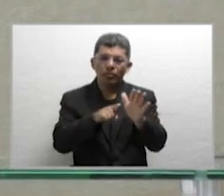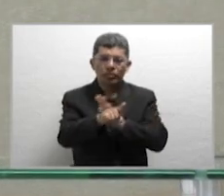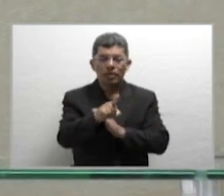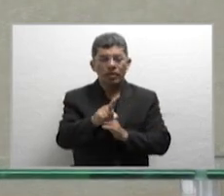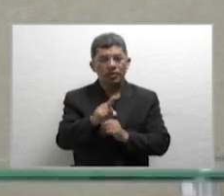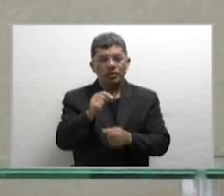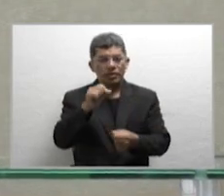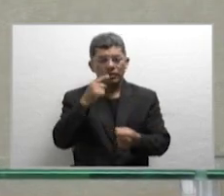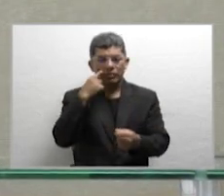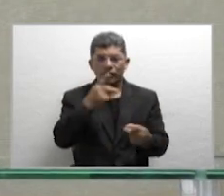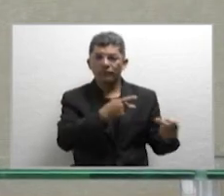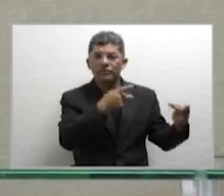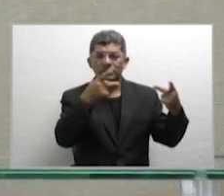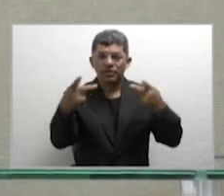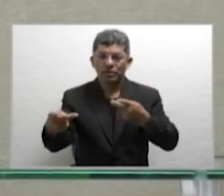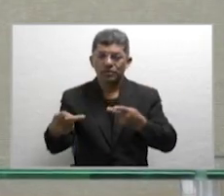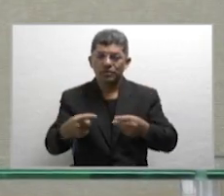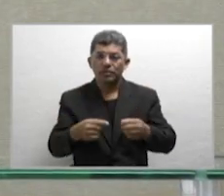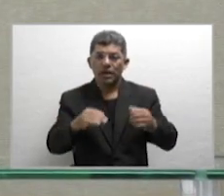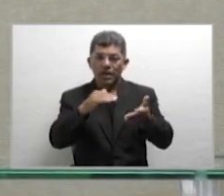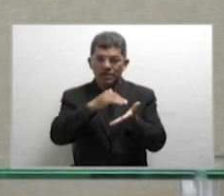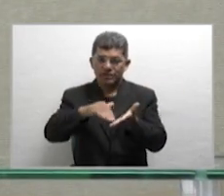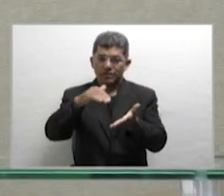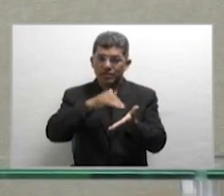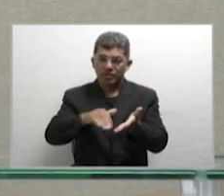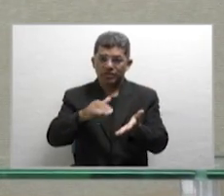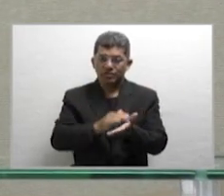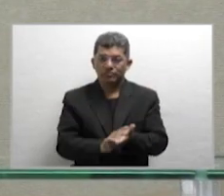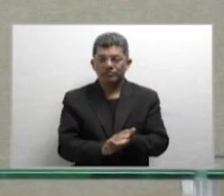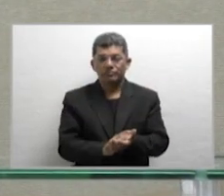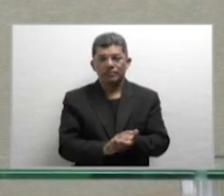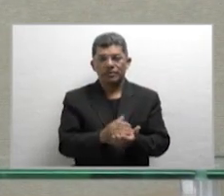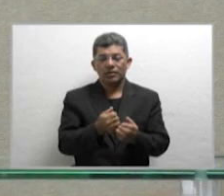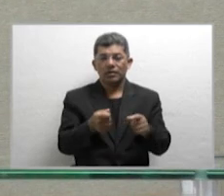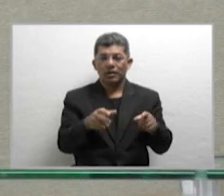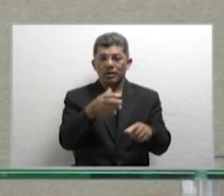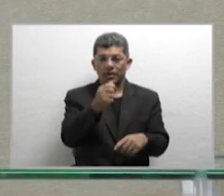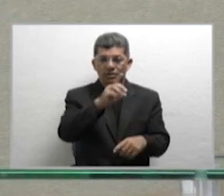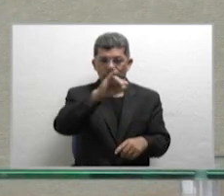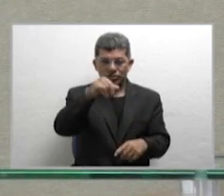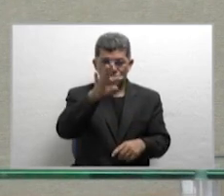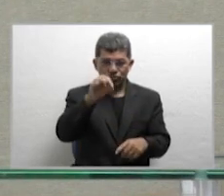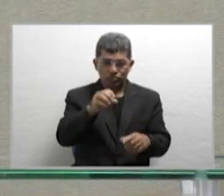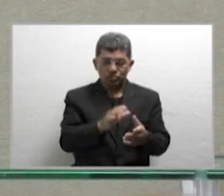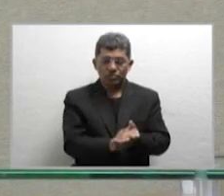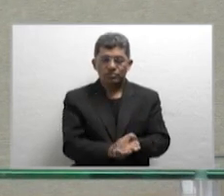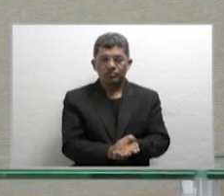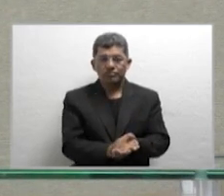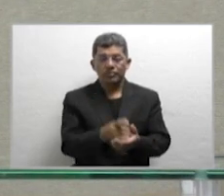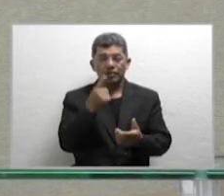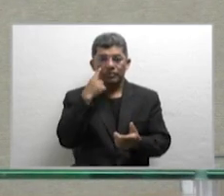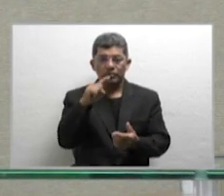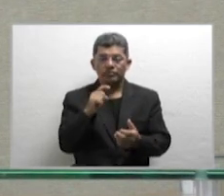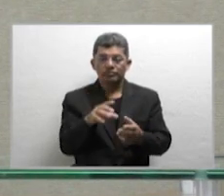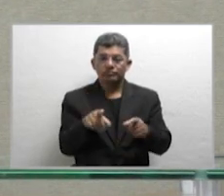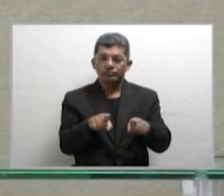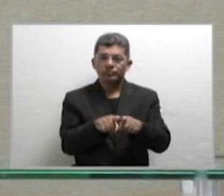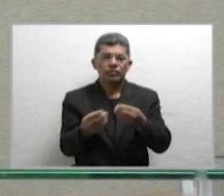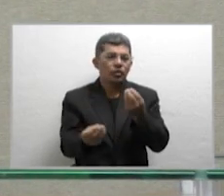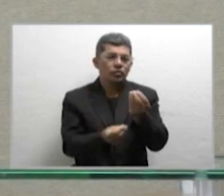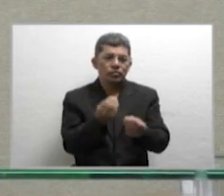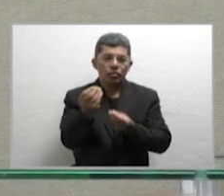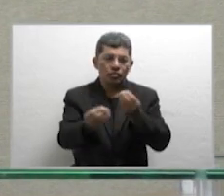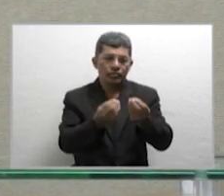fiz quando visitei ali a Secretaria Adjunta de Planejamento e Gestão Integrada diz respeito a de que